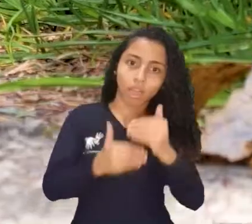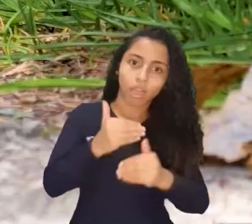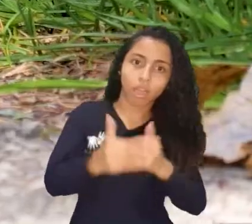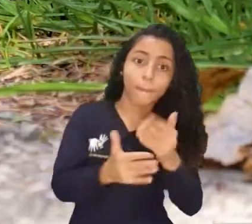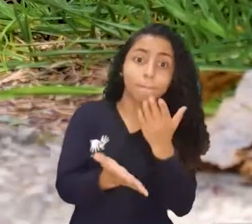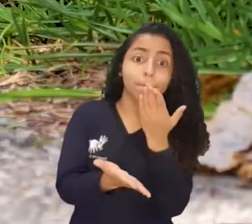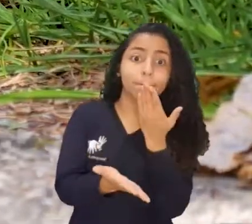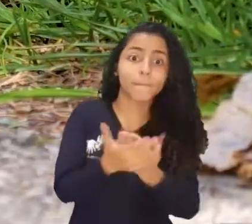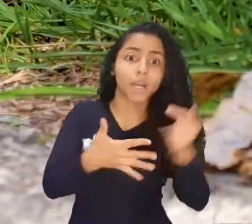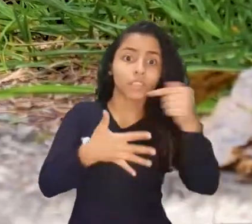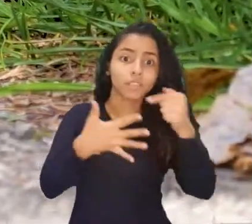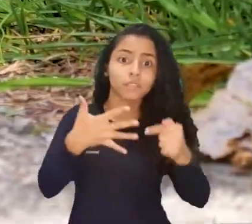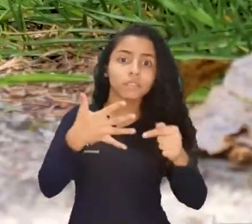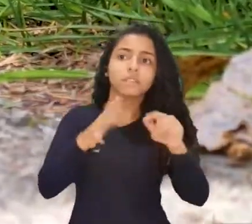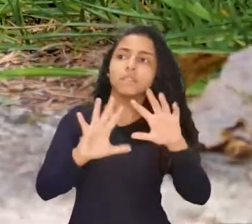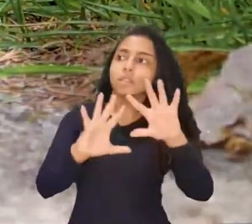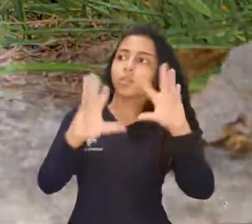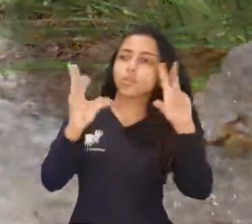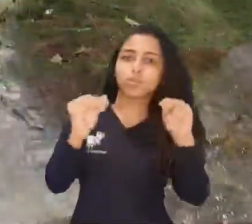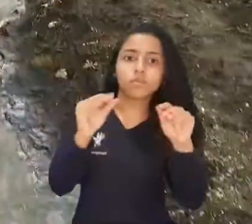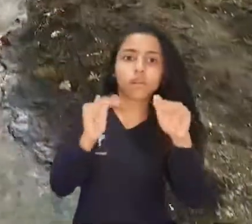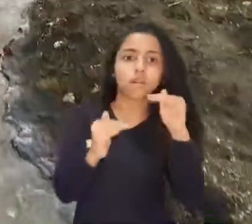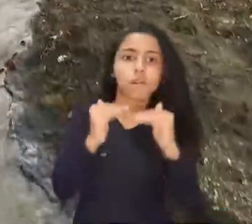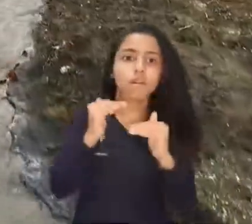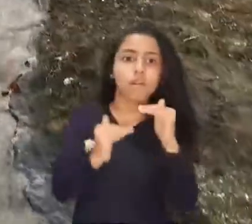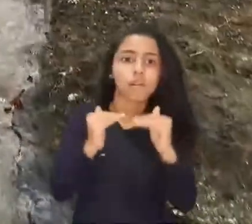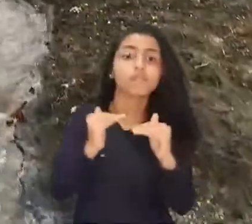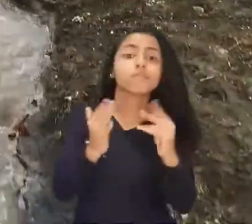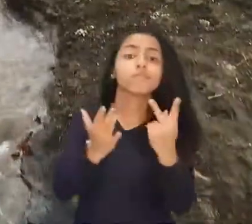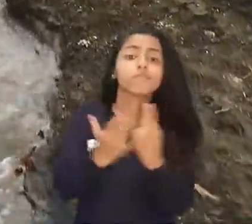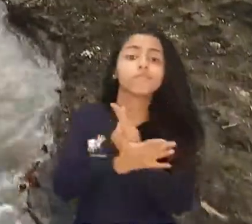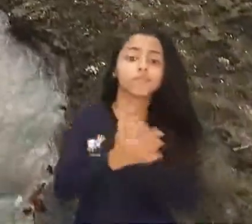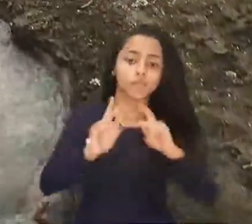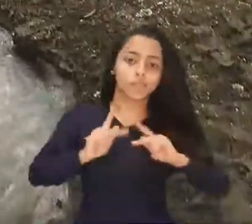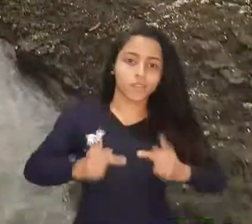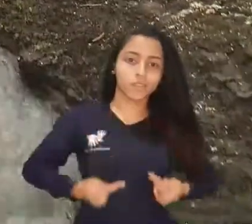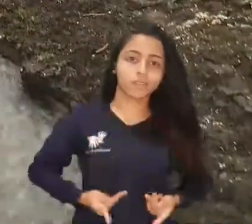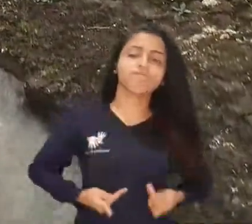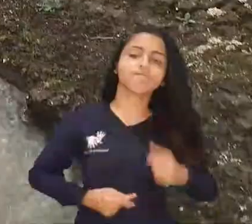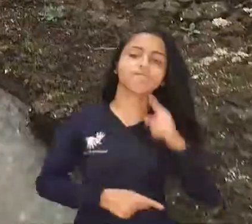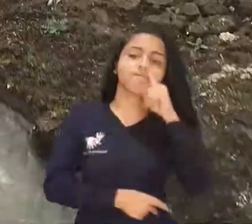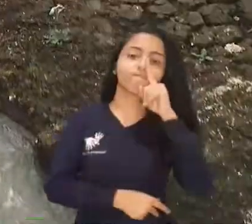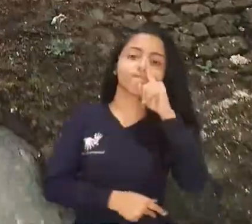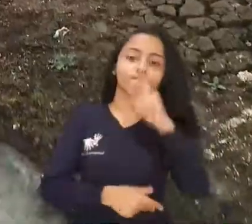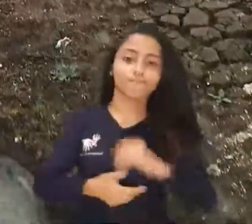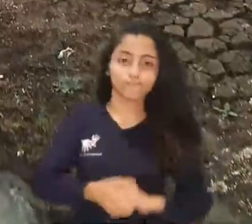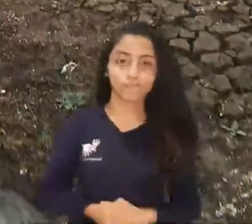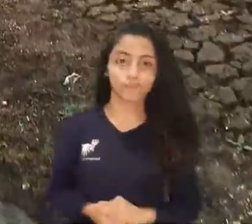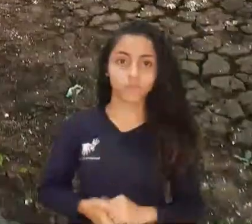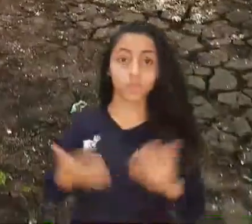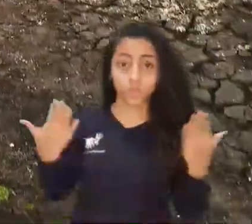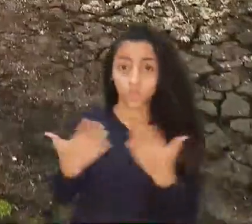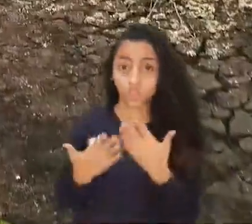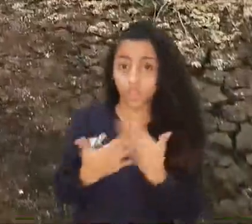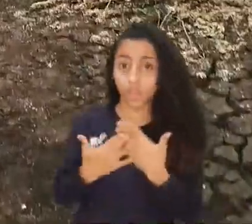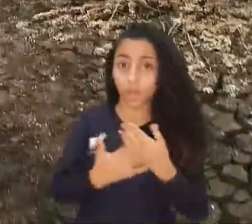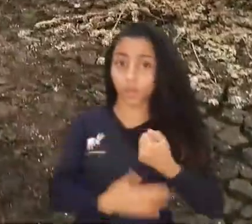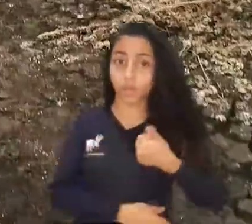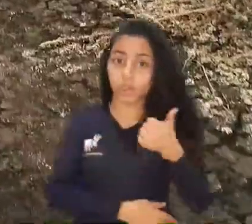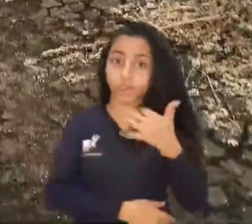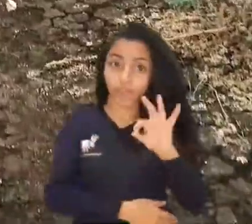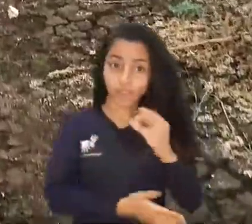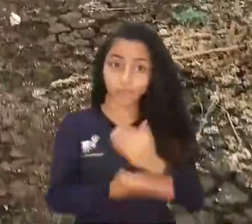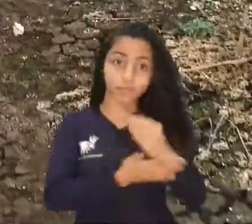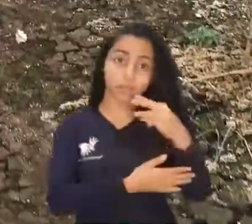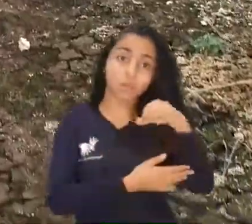causa desequilíbrios na natureza que, por sua vez, colocam a humanidade em risco. Hoje, na aula 10, que inicia